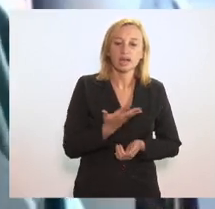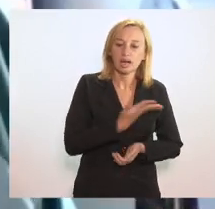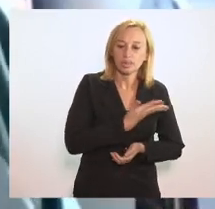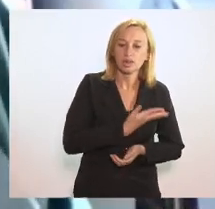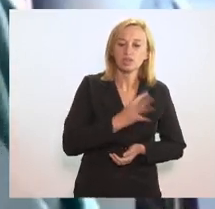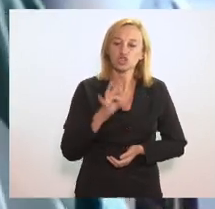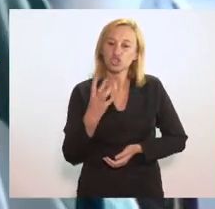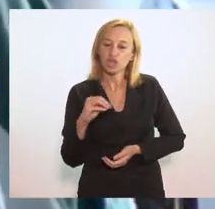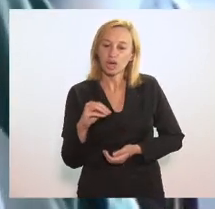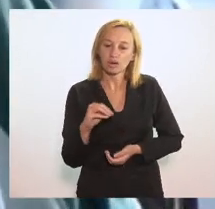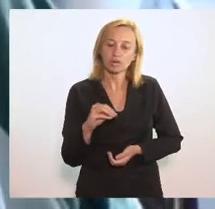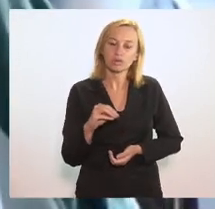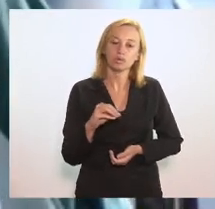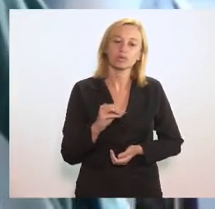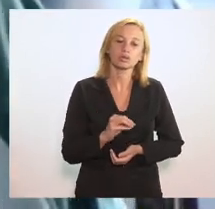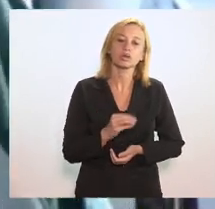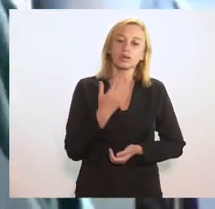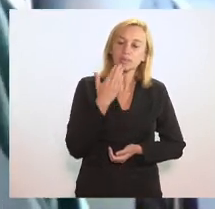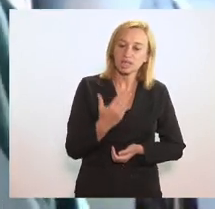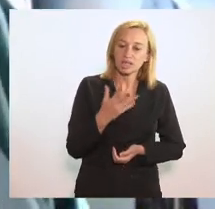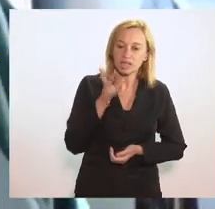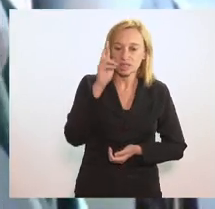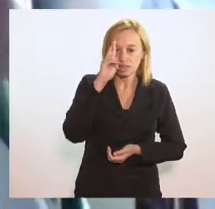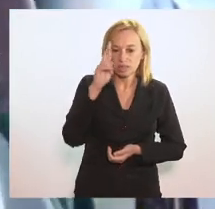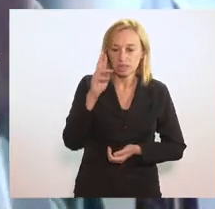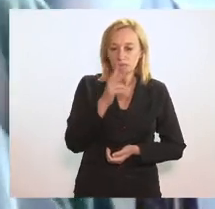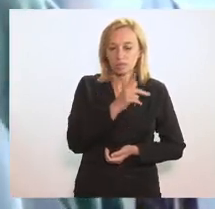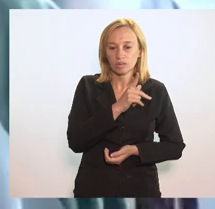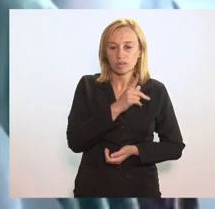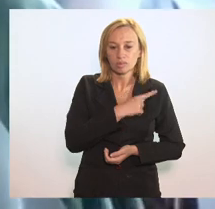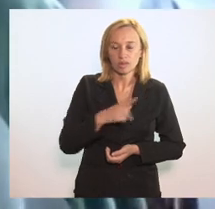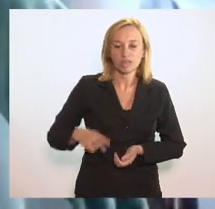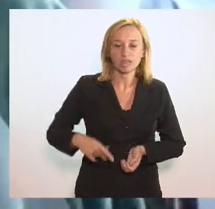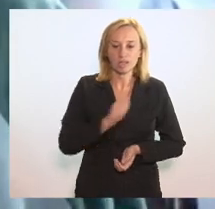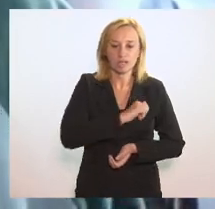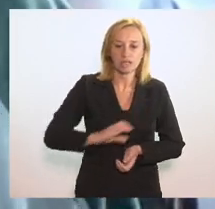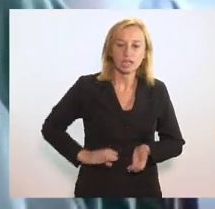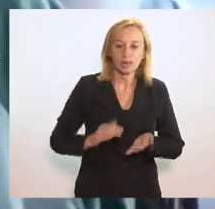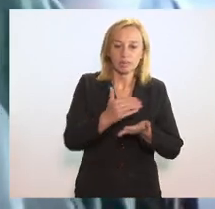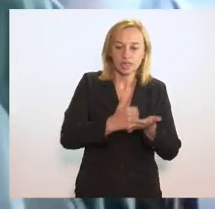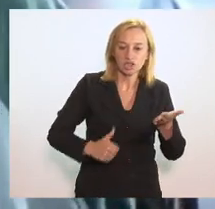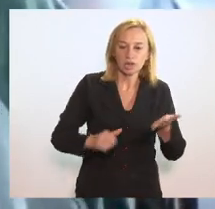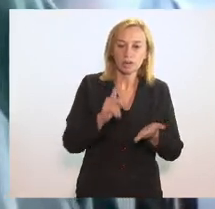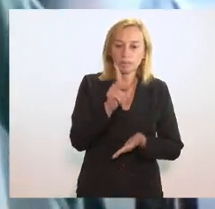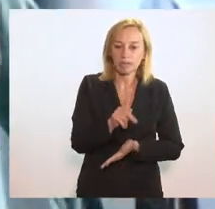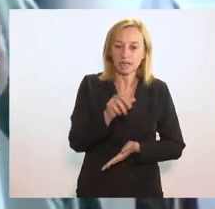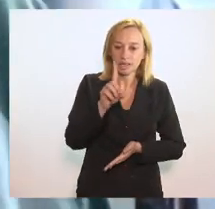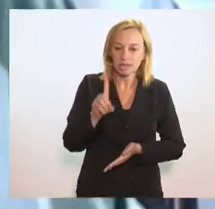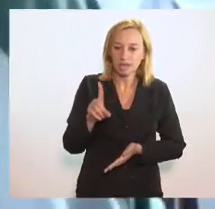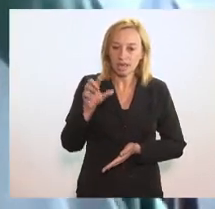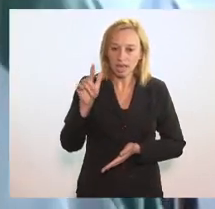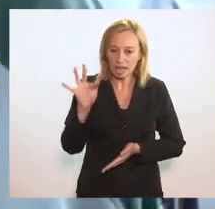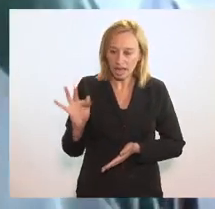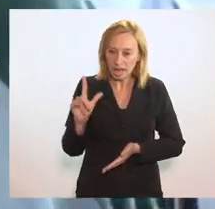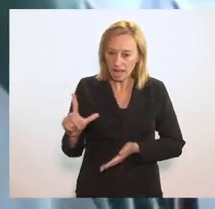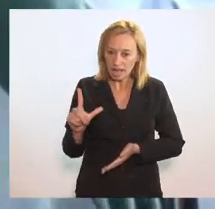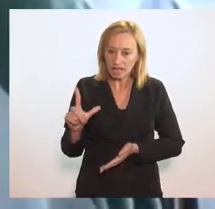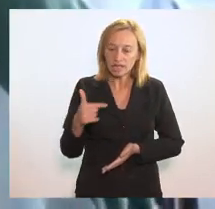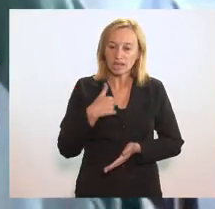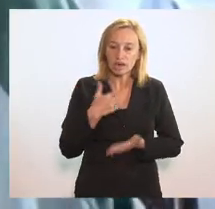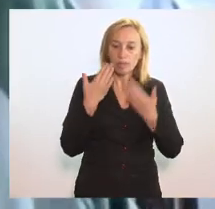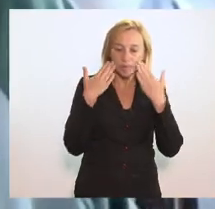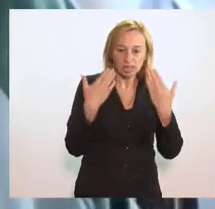Tiago Pampolha e pedir, presidente André Siciliano, para retirar o PDL que eu apresentei, que sustava o